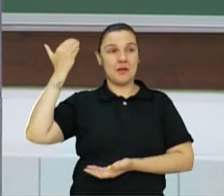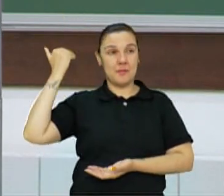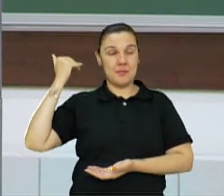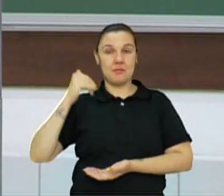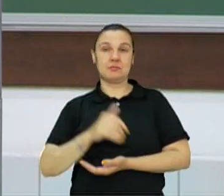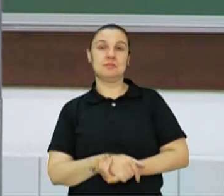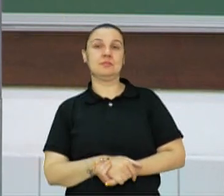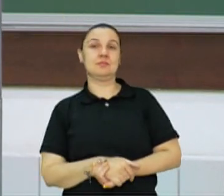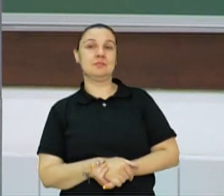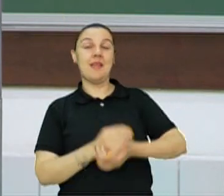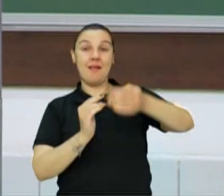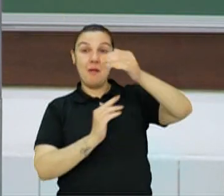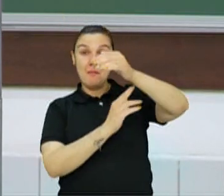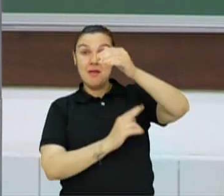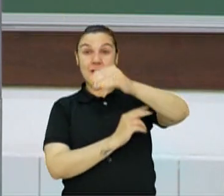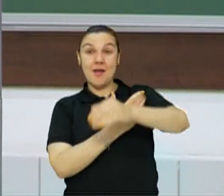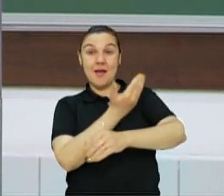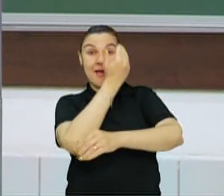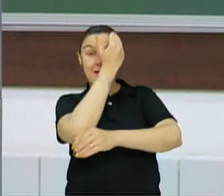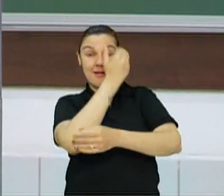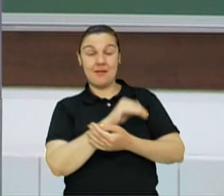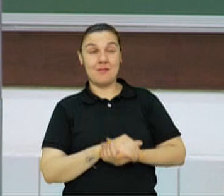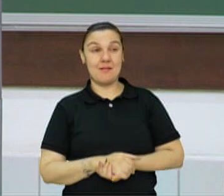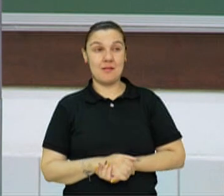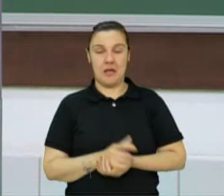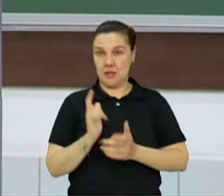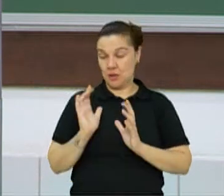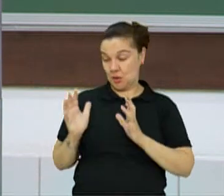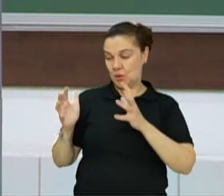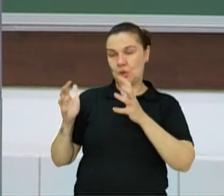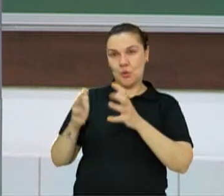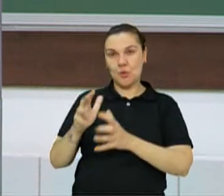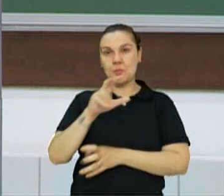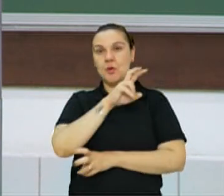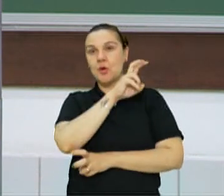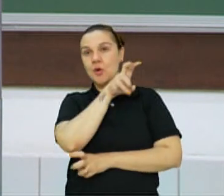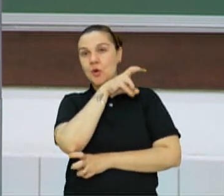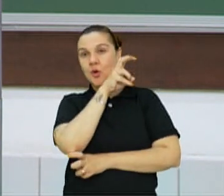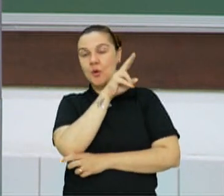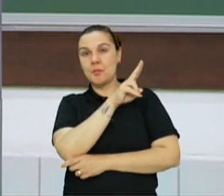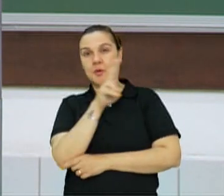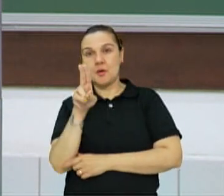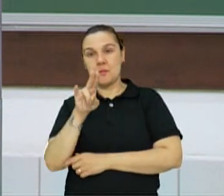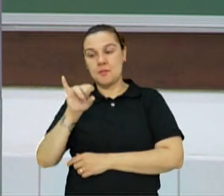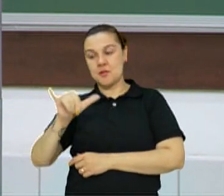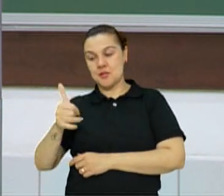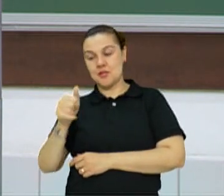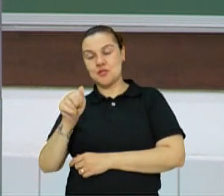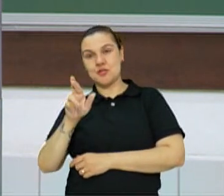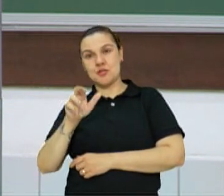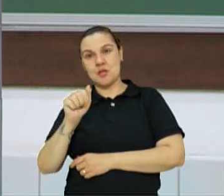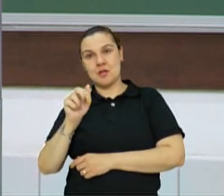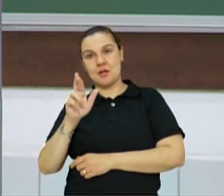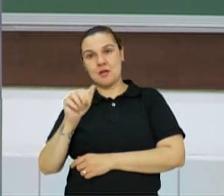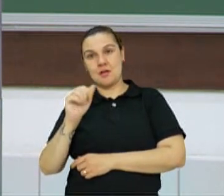pré-história, nós tínhamos uma espécie de cobras chamadas jararacas.